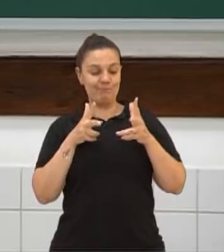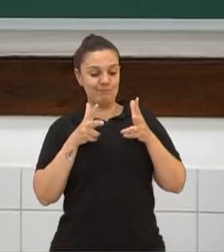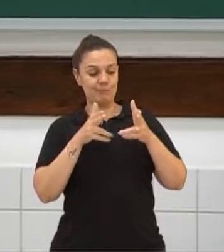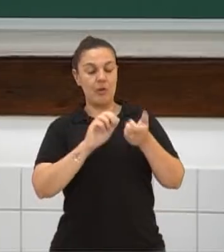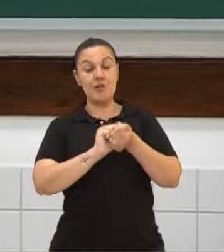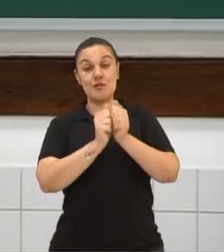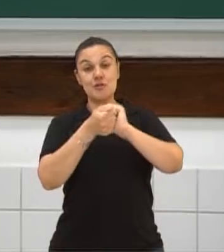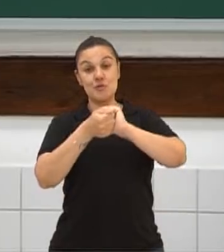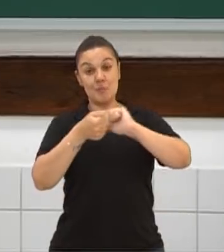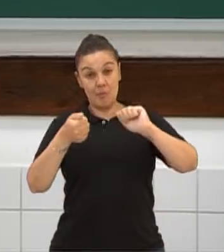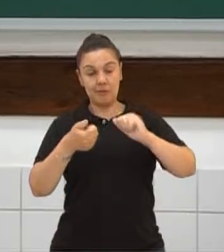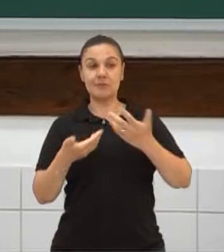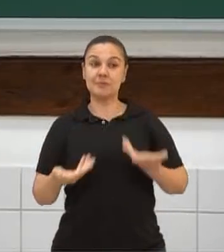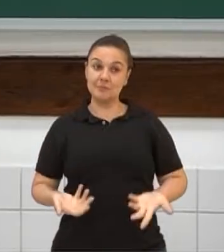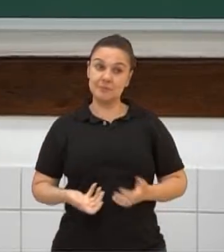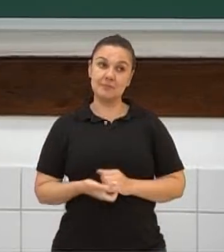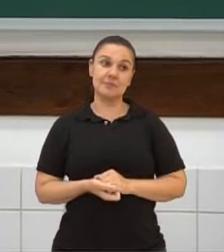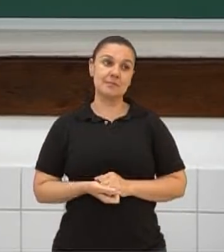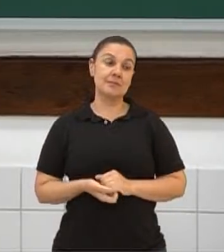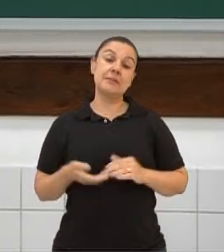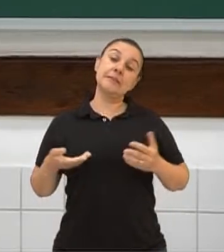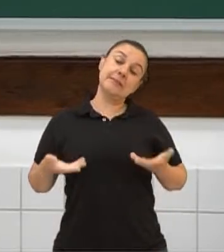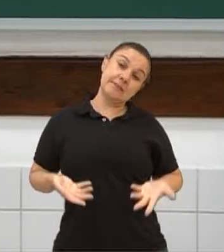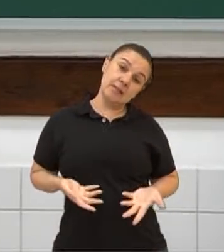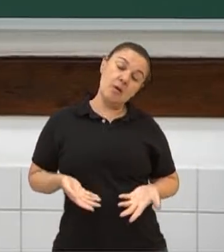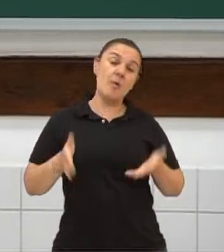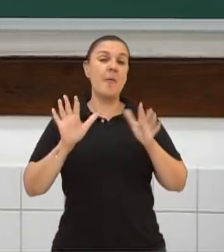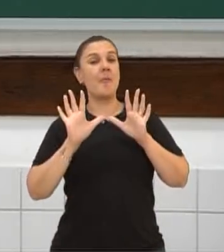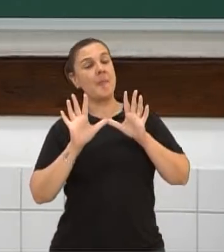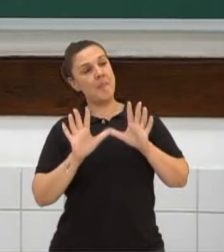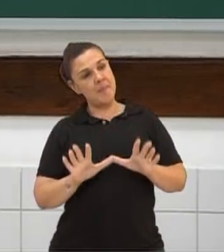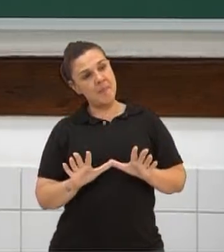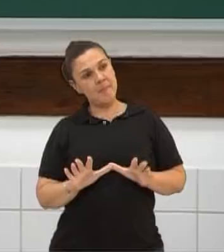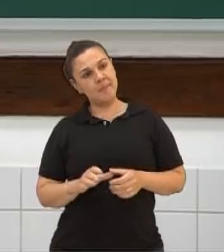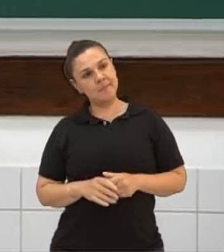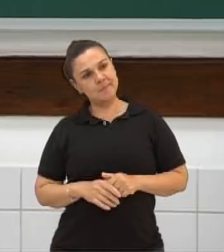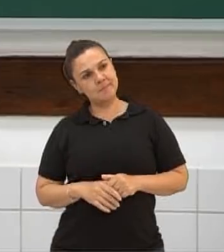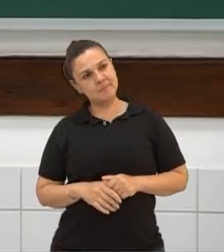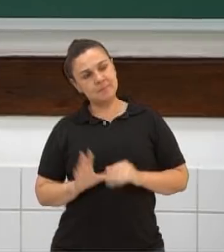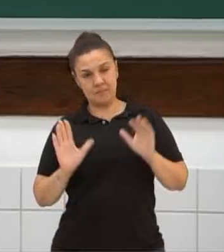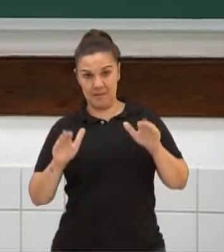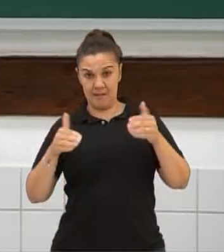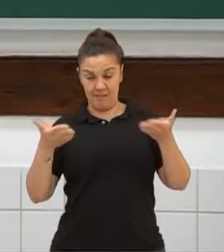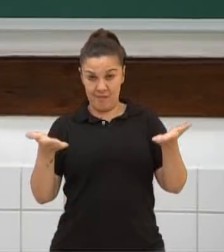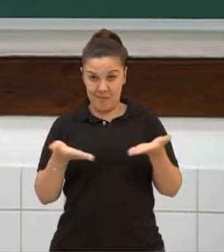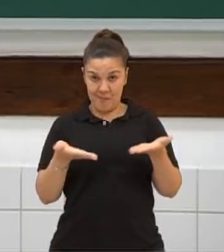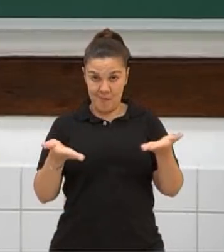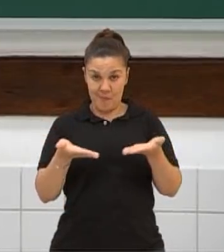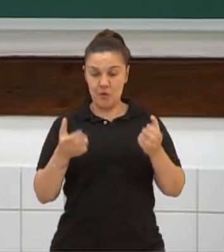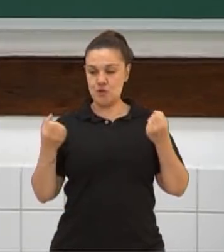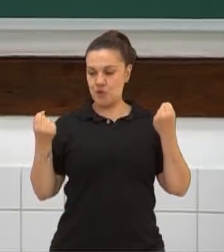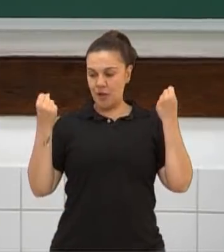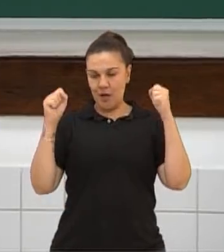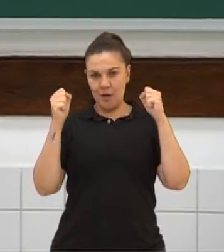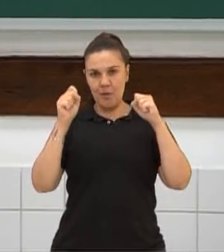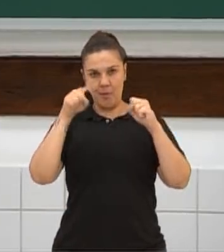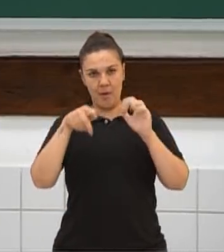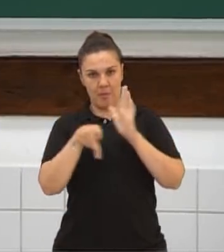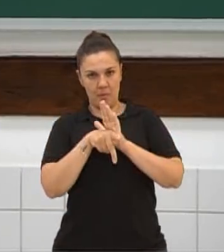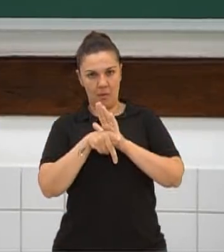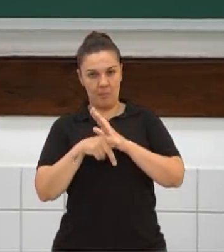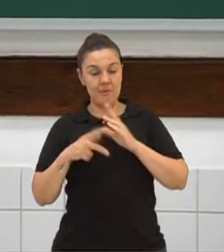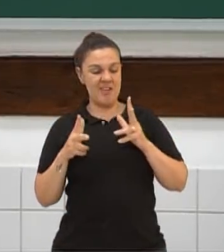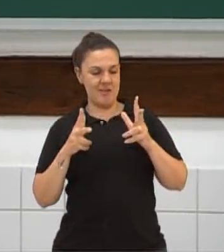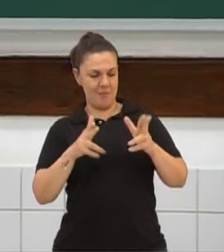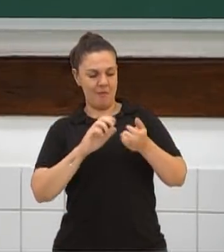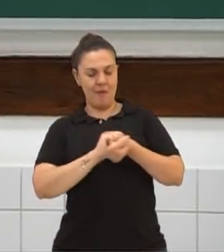de esporte. Então isso responde àquela primeira pergunta, mas será que hoje a educação física ainda é sinônimo